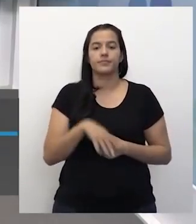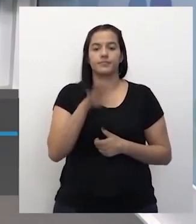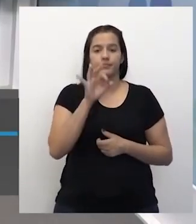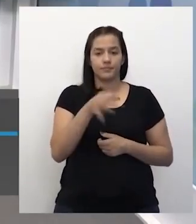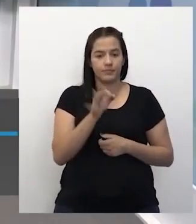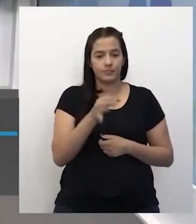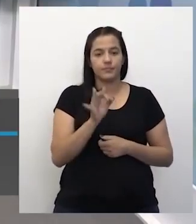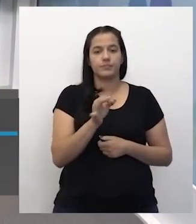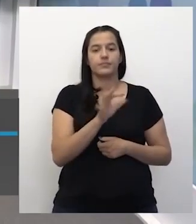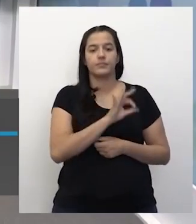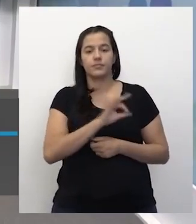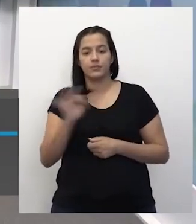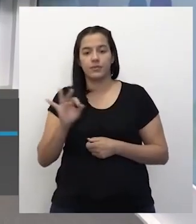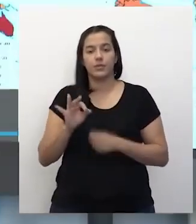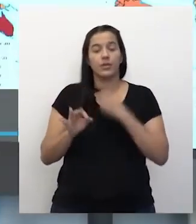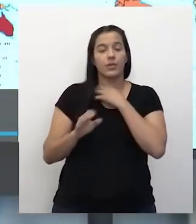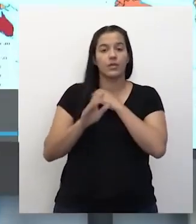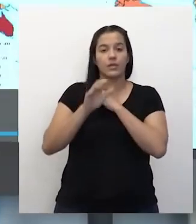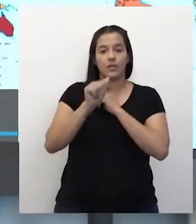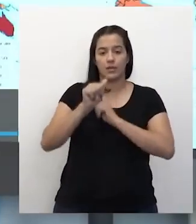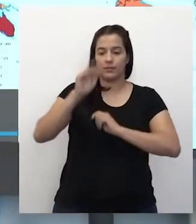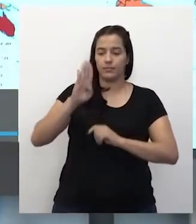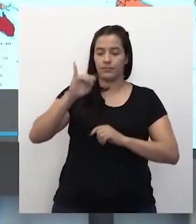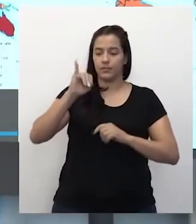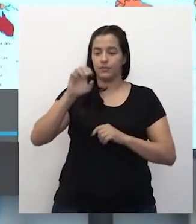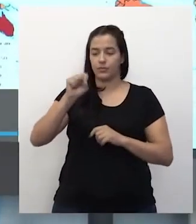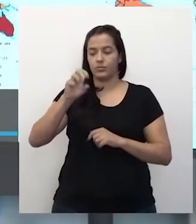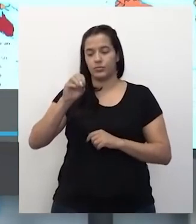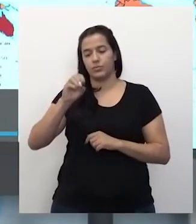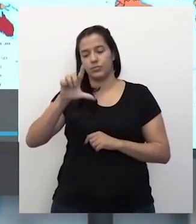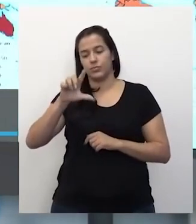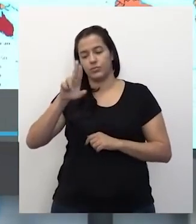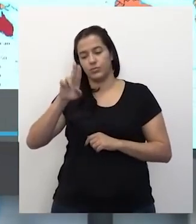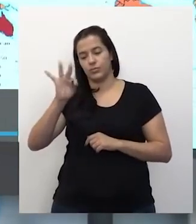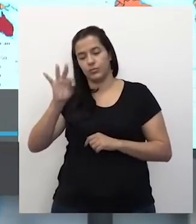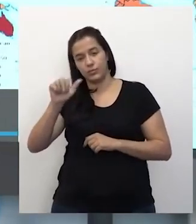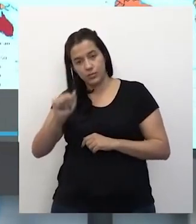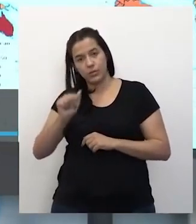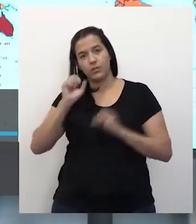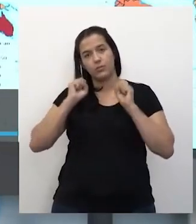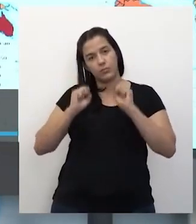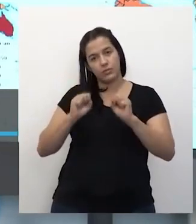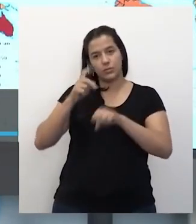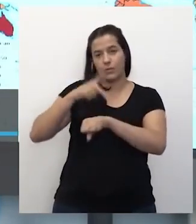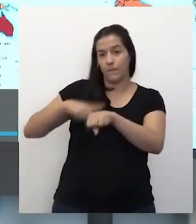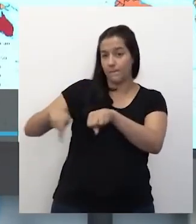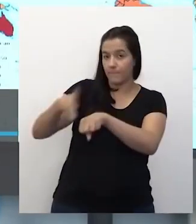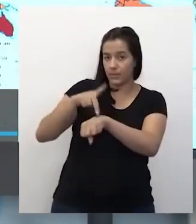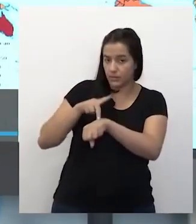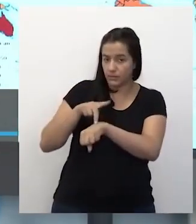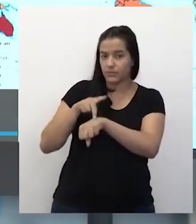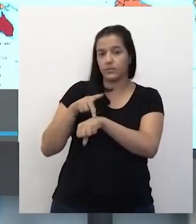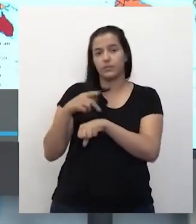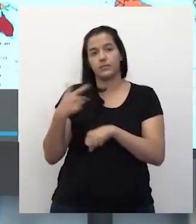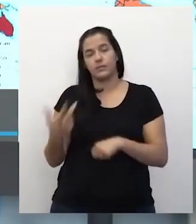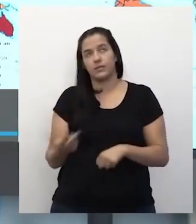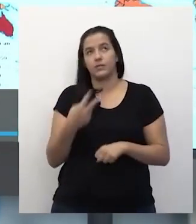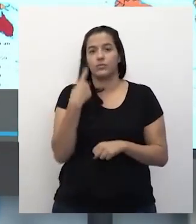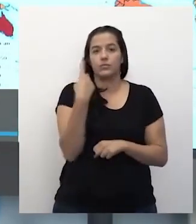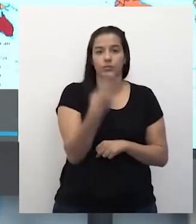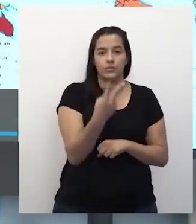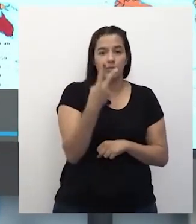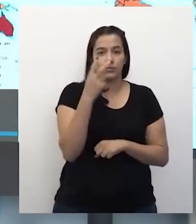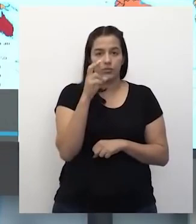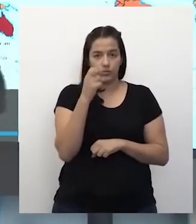população absoluta já diz o nome, ela é o total de uma área, né? Pode ser o país, como a professora citou, né? Então, o Brasil aí tem 212 milhões, é